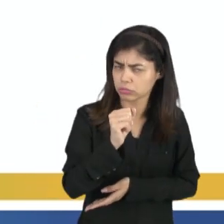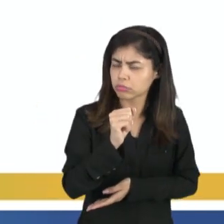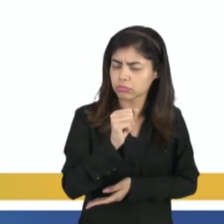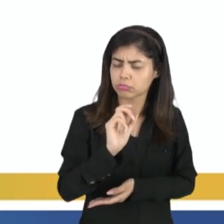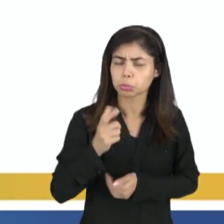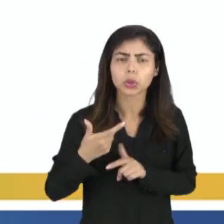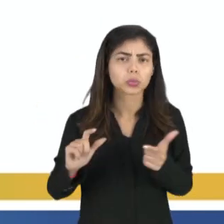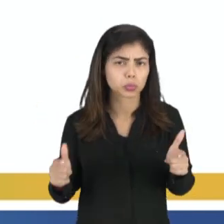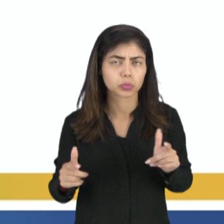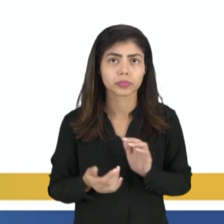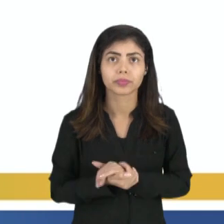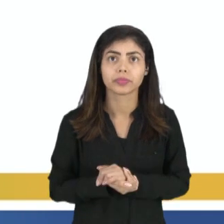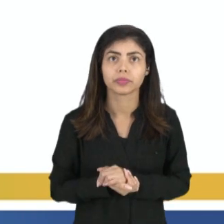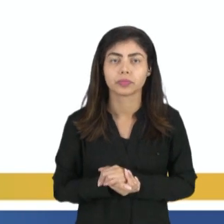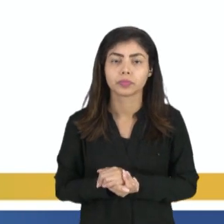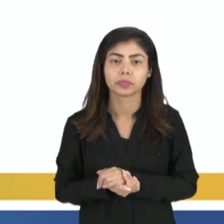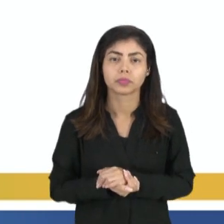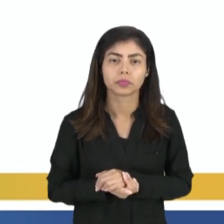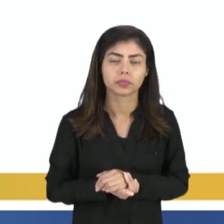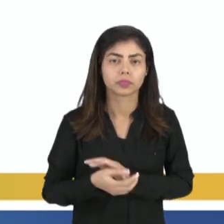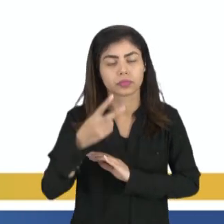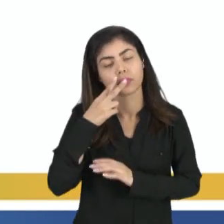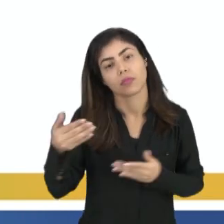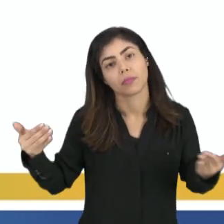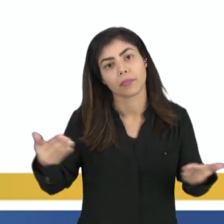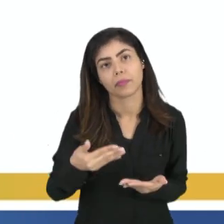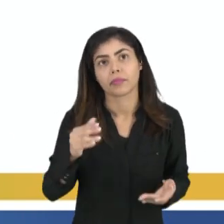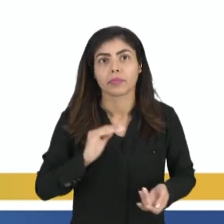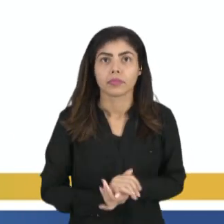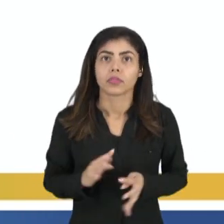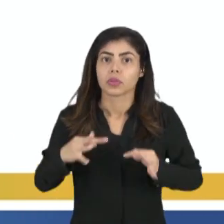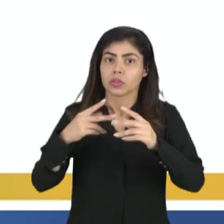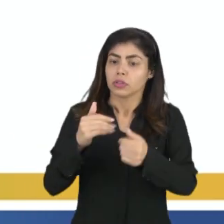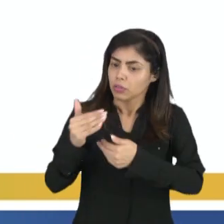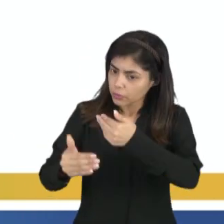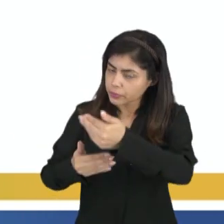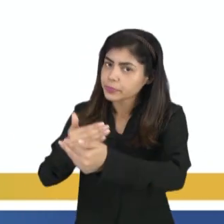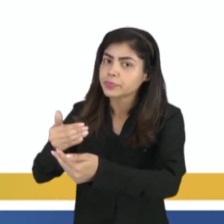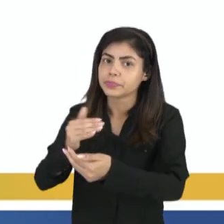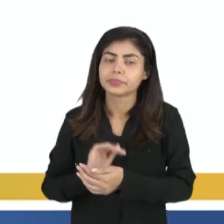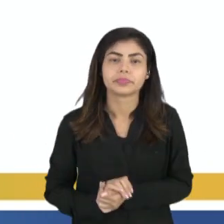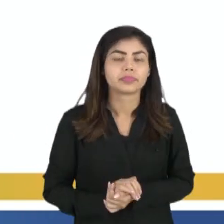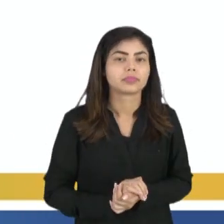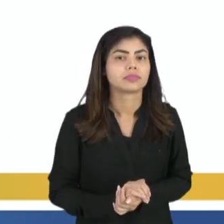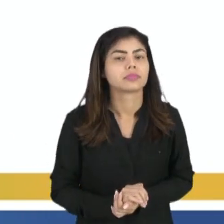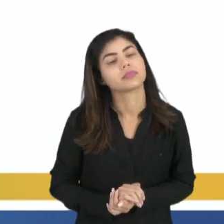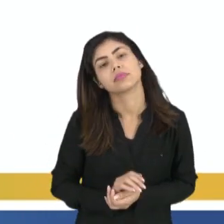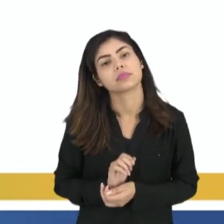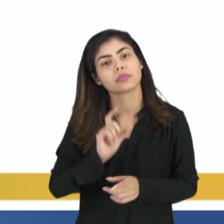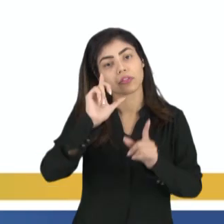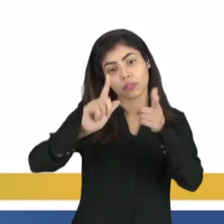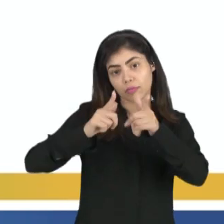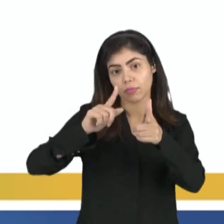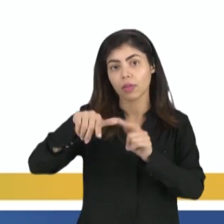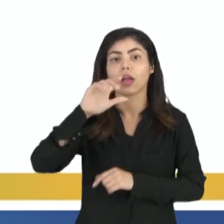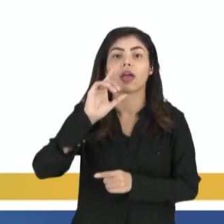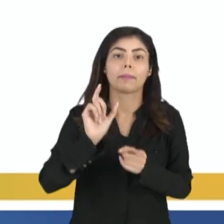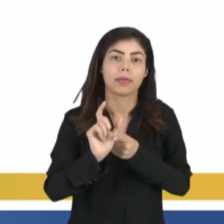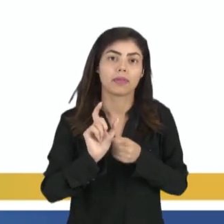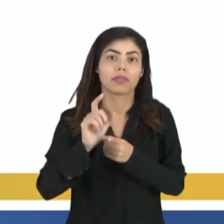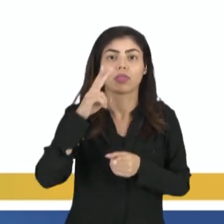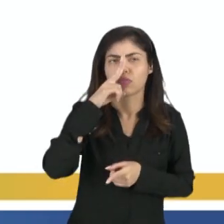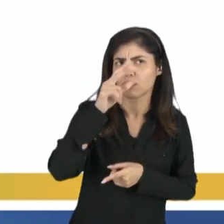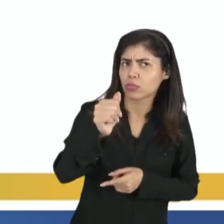maior vamos ver agora o que significa todo esse processo de sílaba tônica Observe